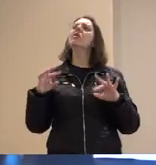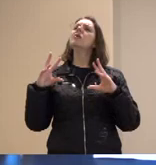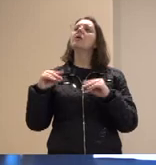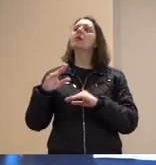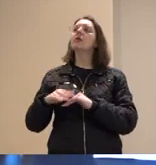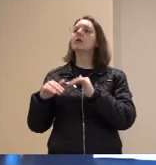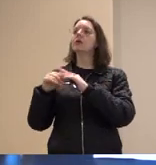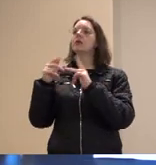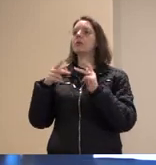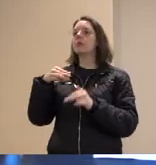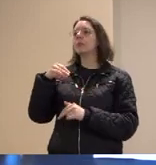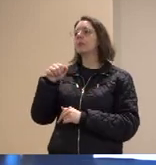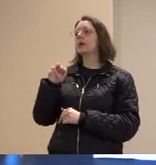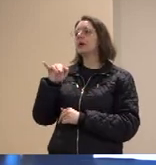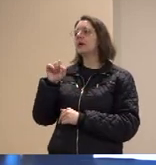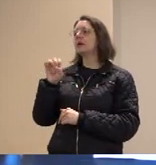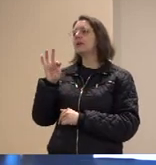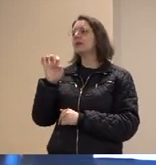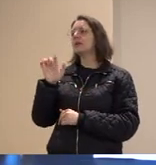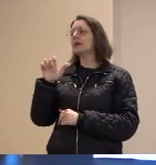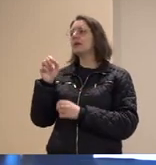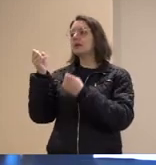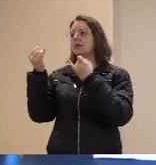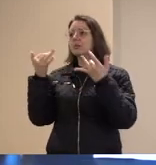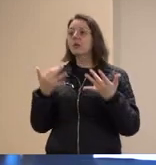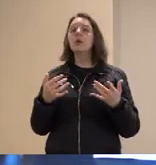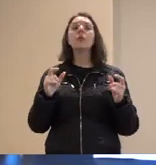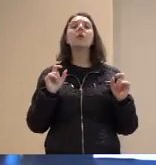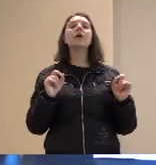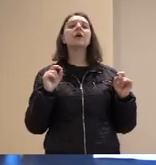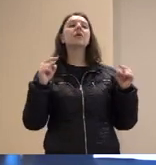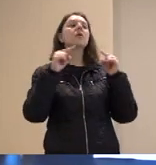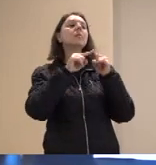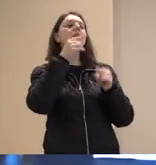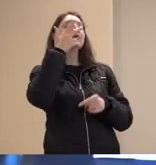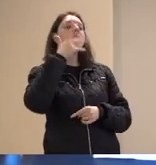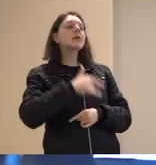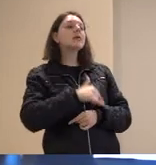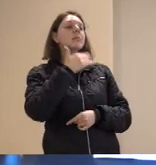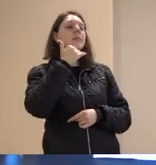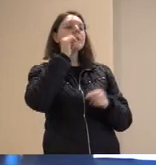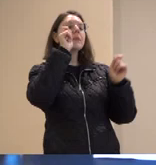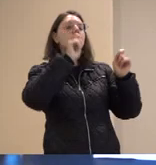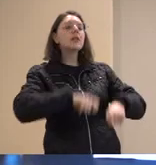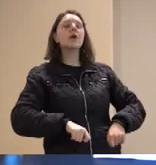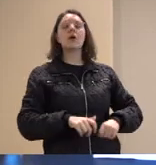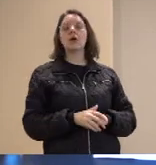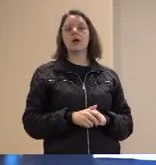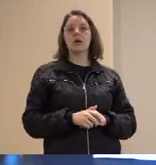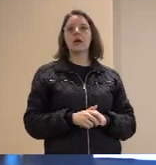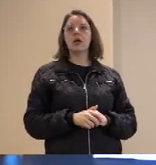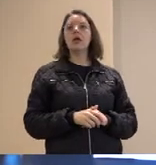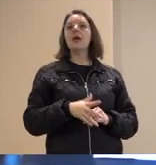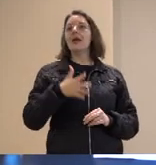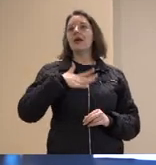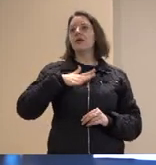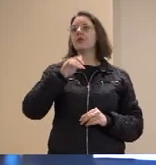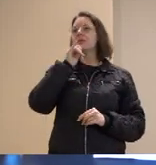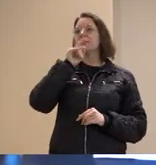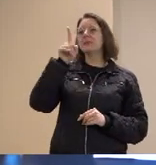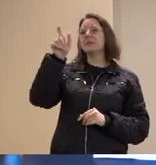falou, o que é o melhor para a criança. Eu não gosto, já ouvi, e por isso vou falar, eu não gosto